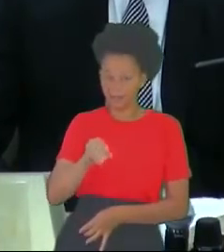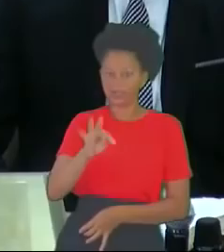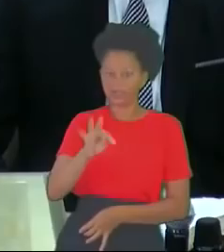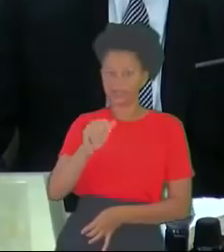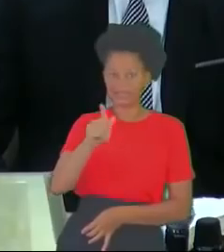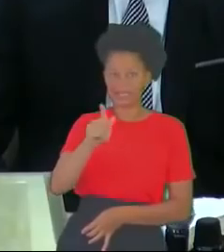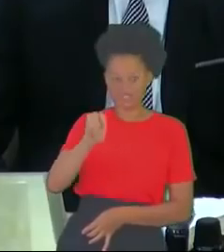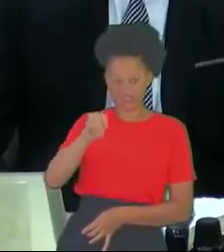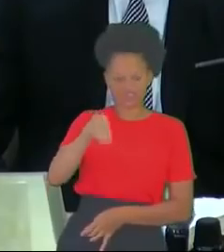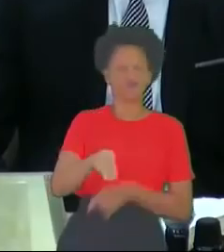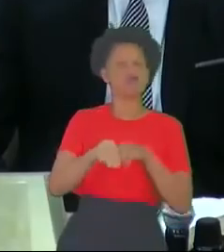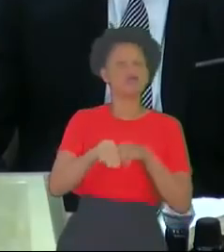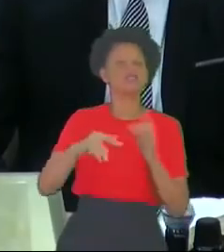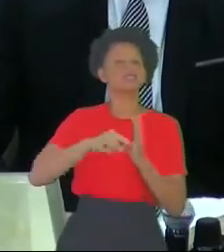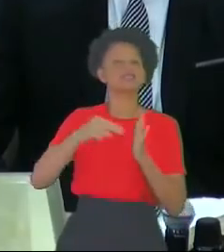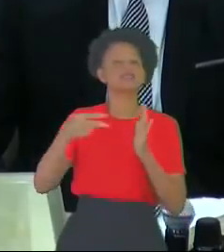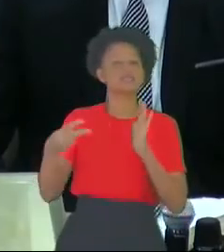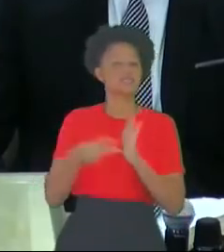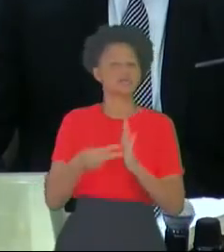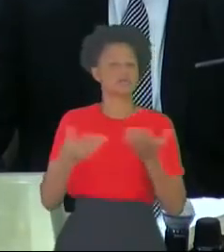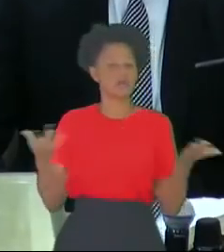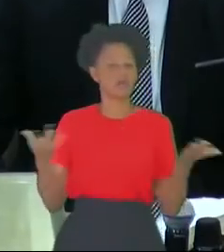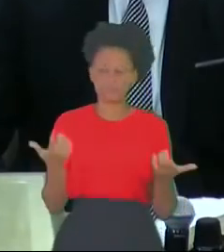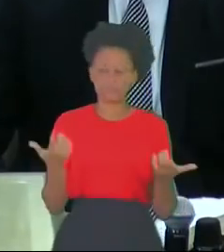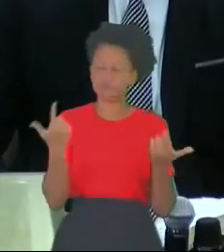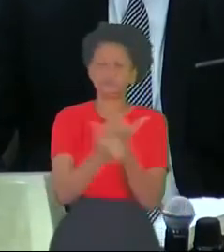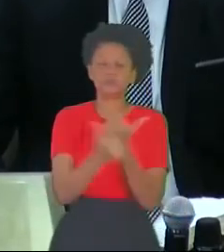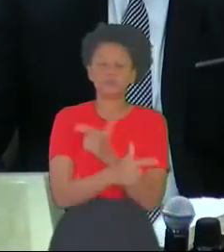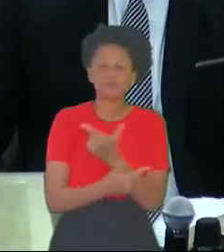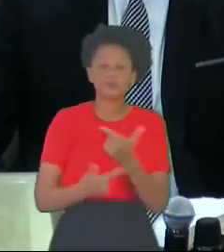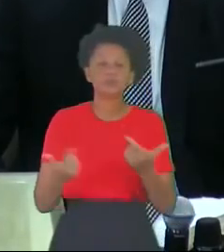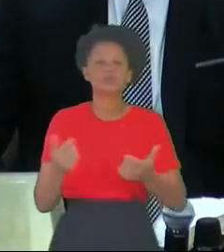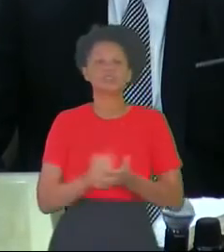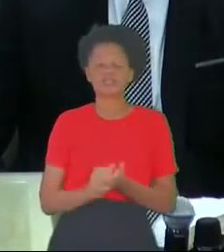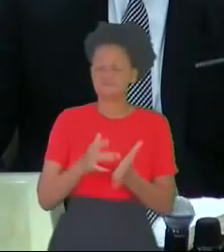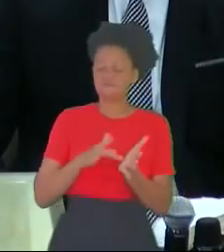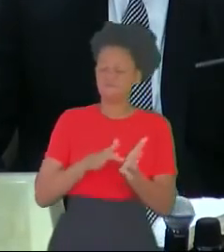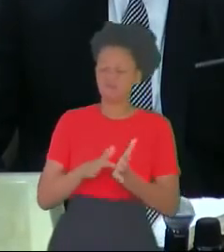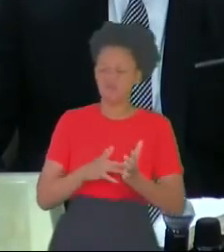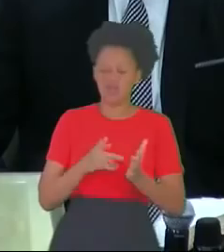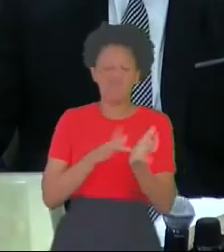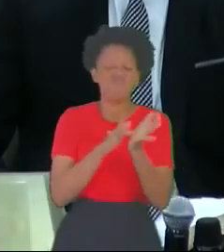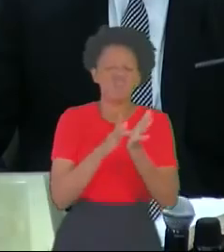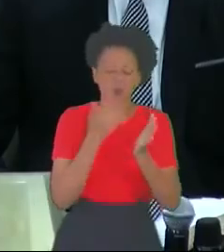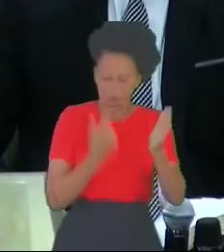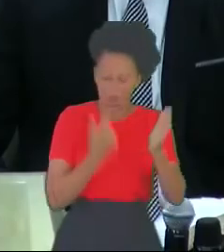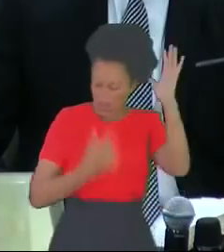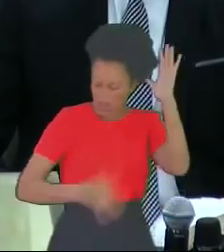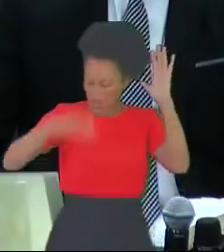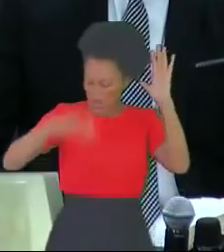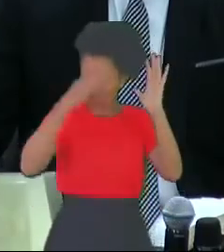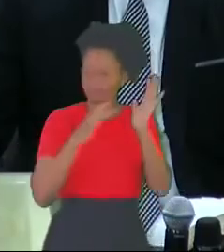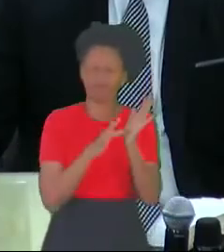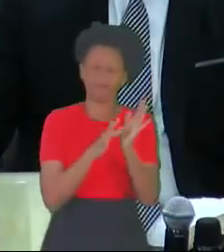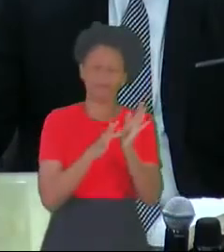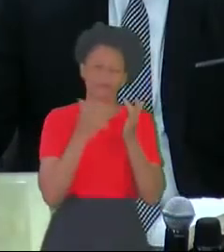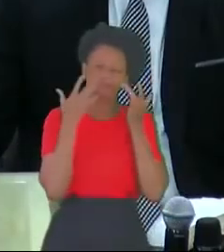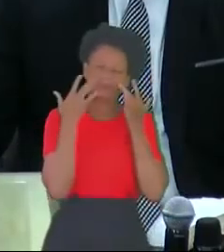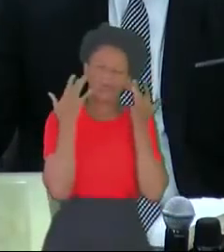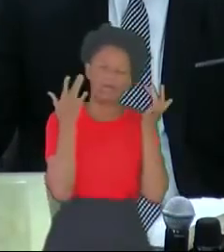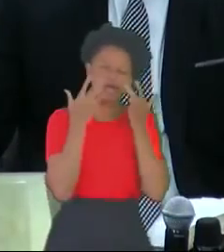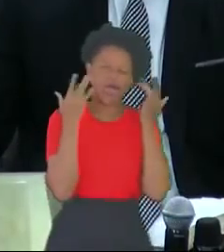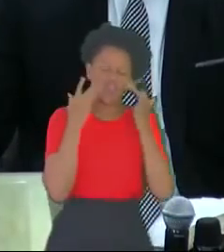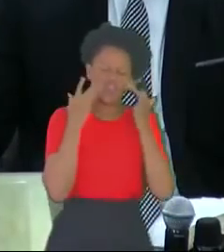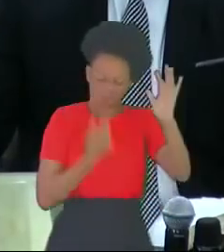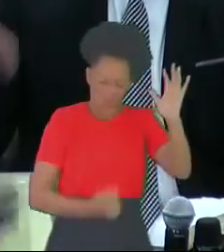de uma coisa que não existe, não é? Se fazer que está cheio do Espírito Santo, sem estar, não é? Se fazer que está